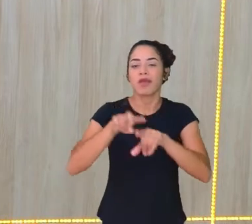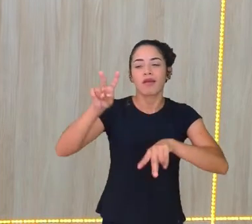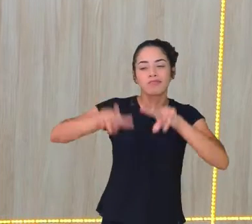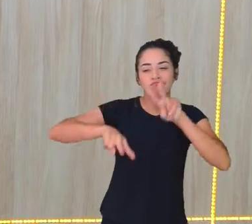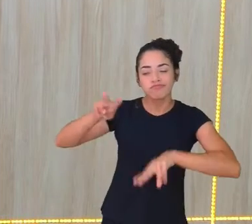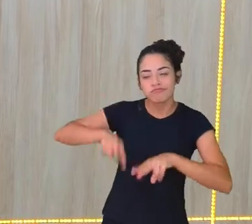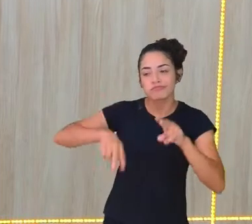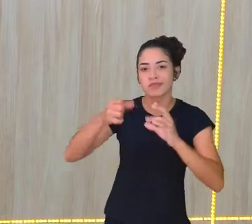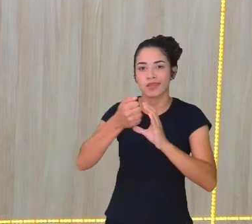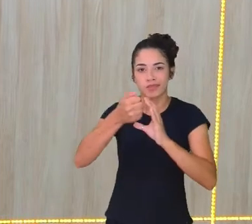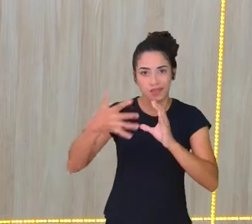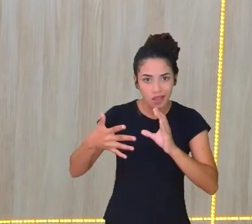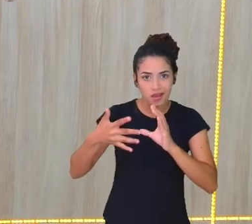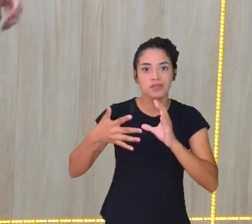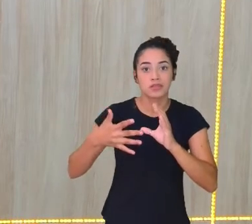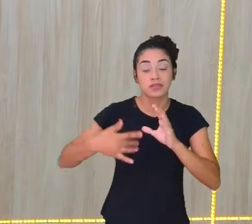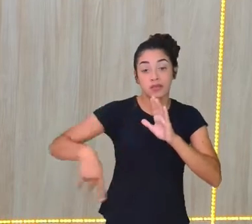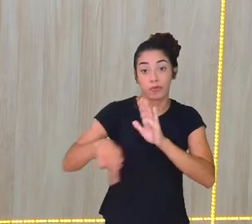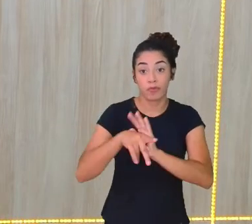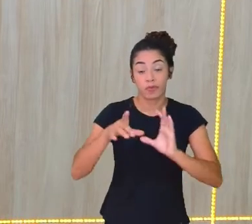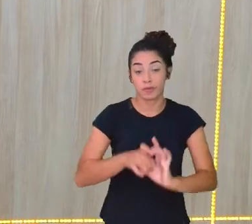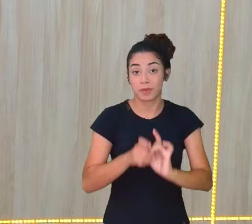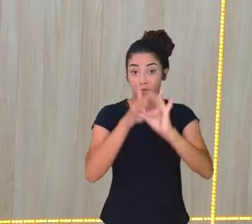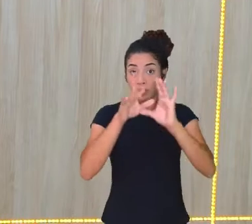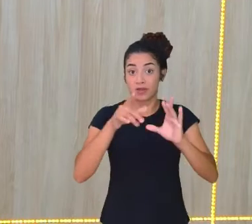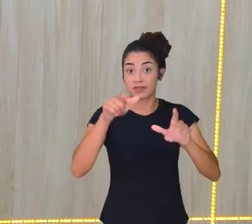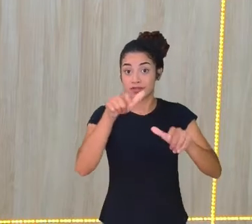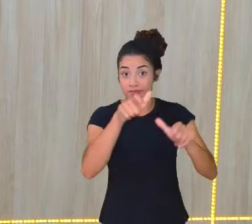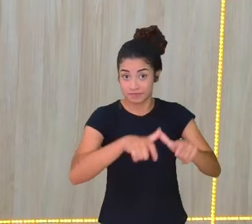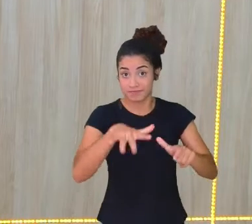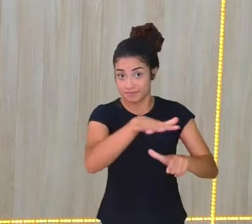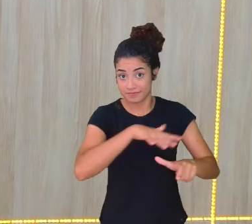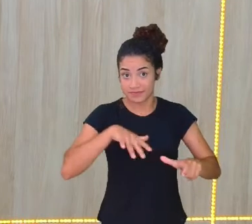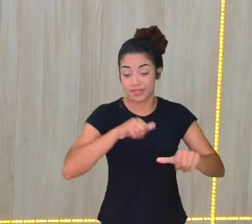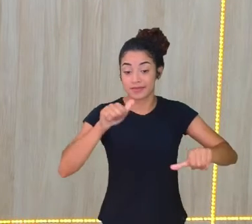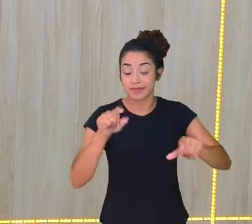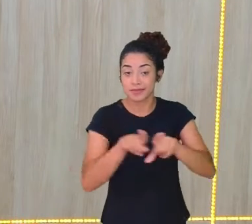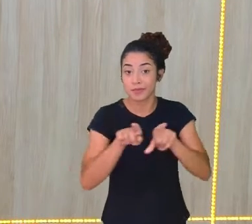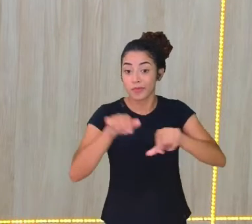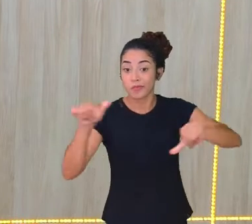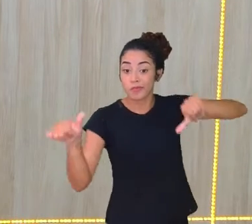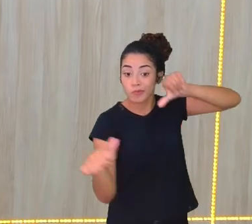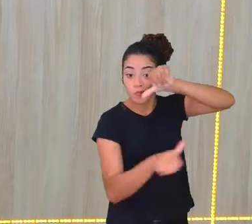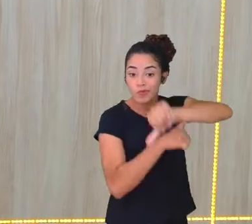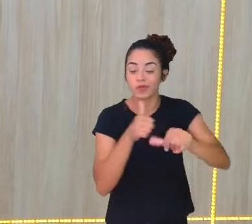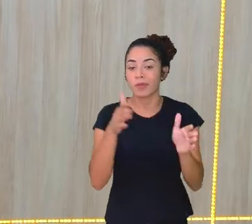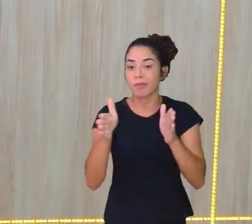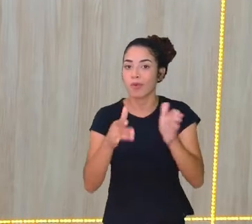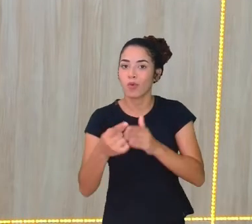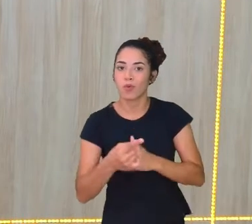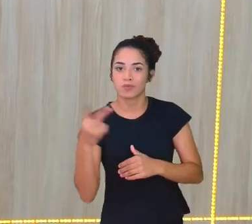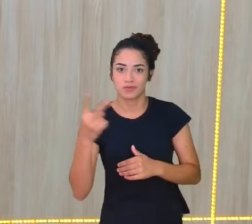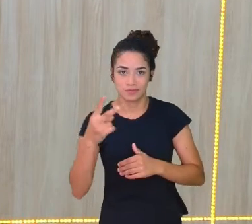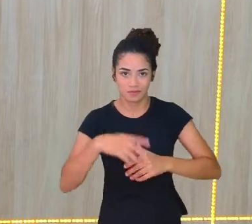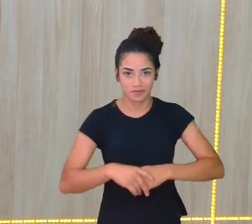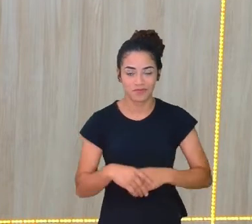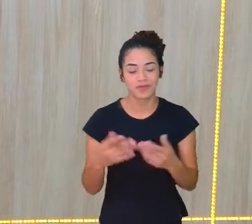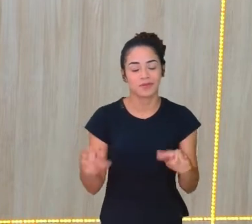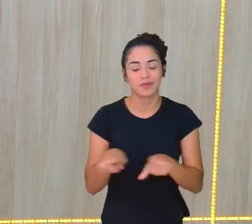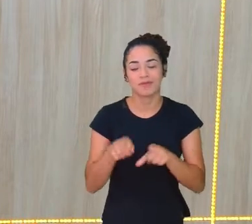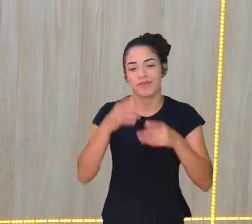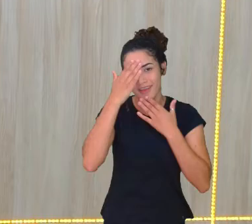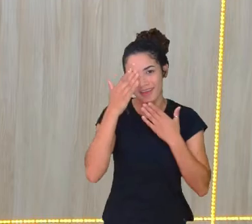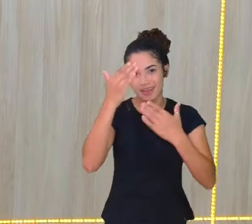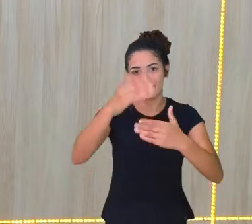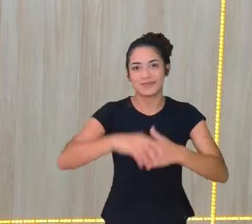dessa democracia ateniense, já fazendo a transição aí para o período clássico, ok? No mais,